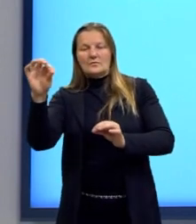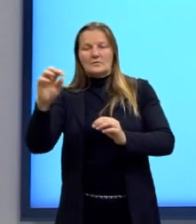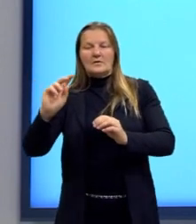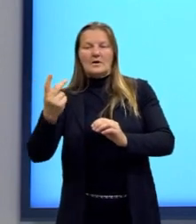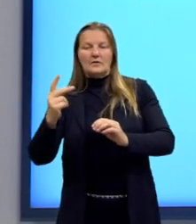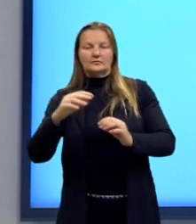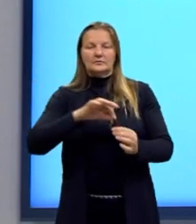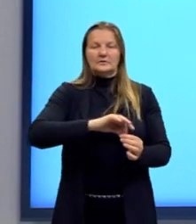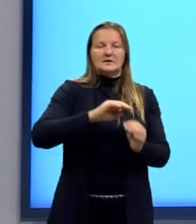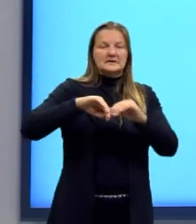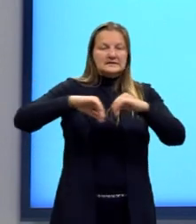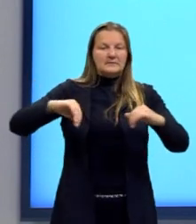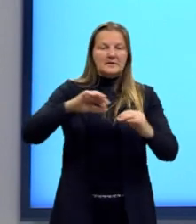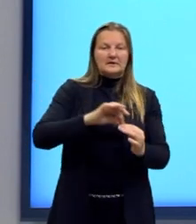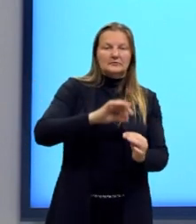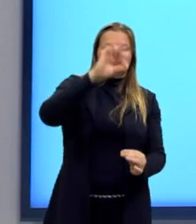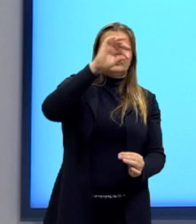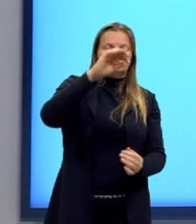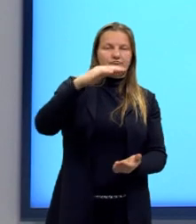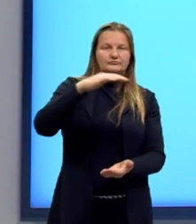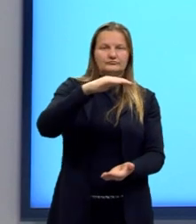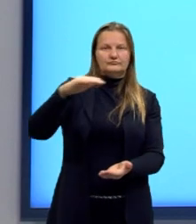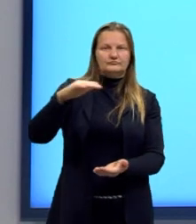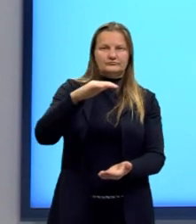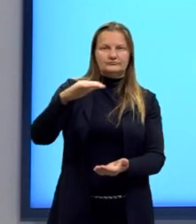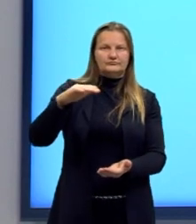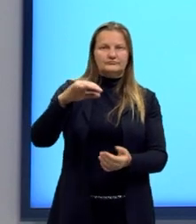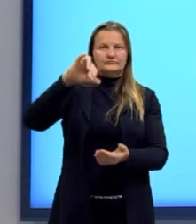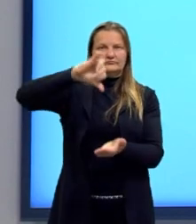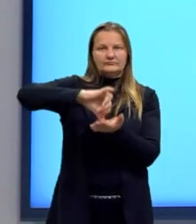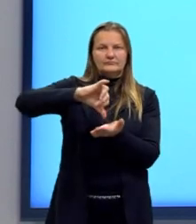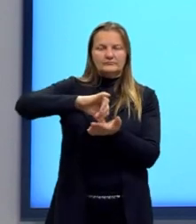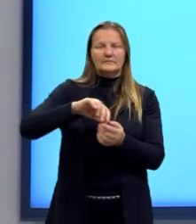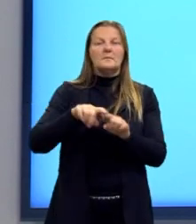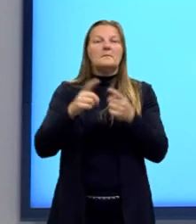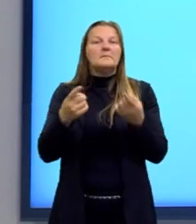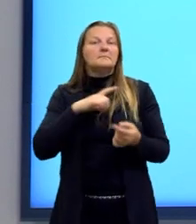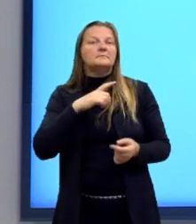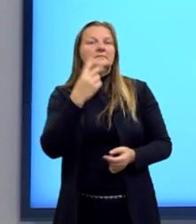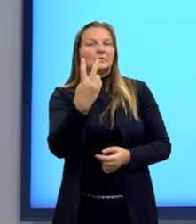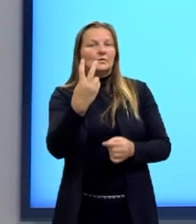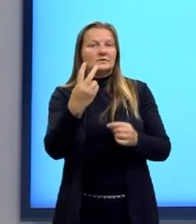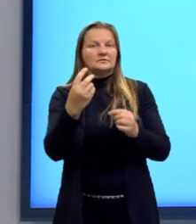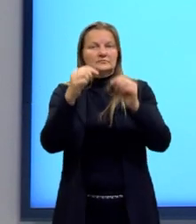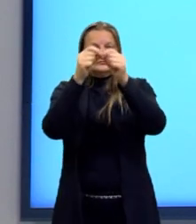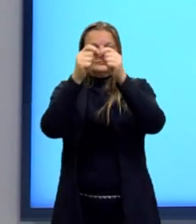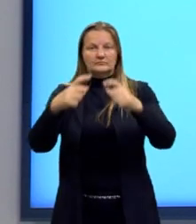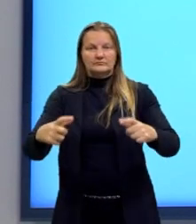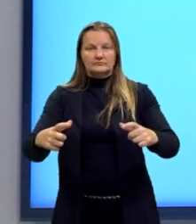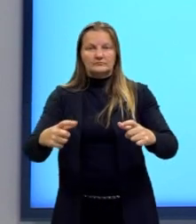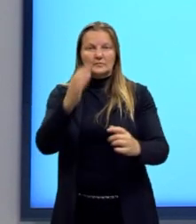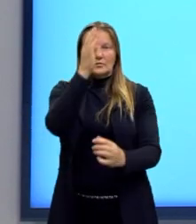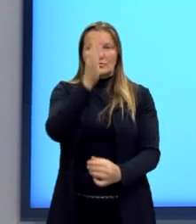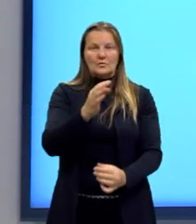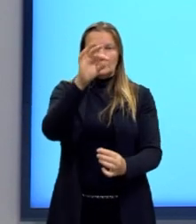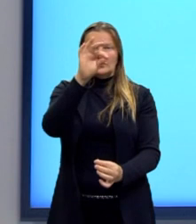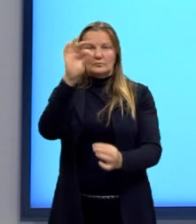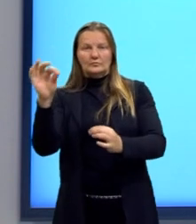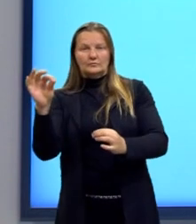mede a altura ali separadinho né não é a mesma medida do eixo Mas se nós temos dois cones um reto e